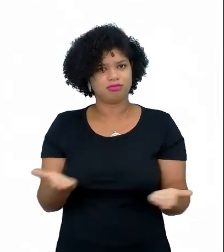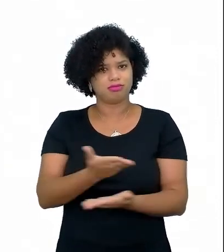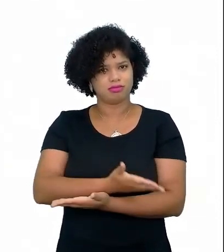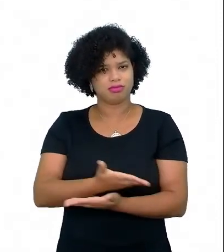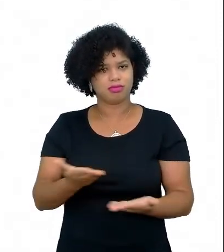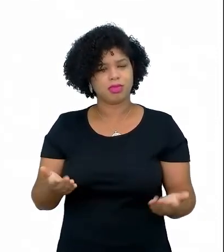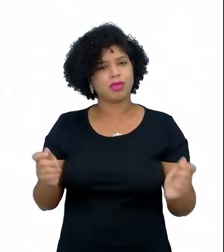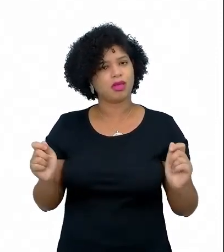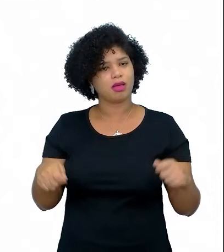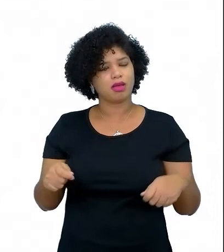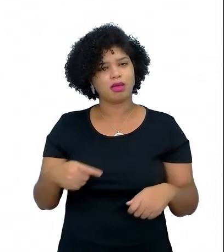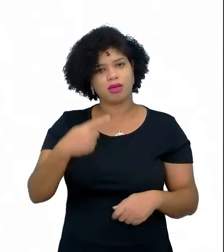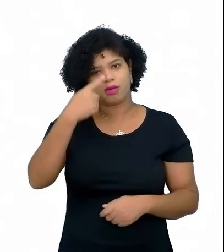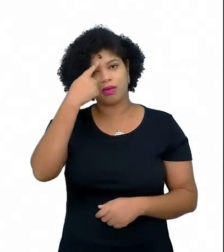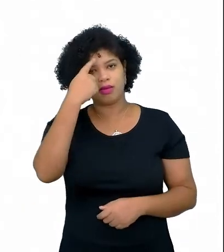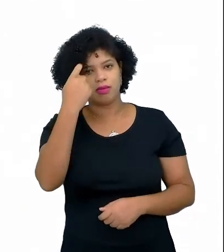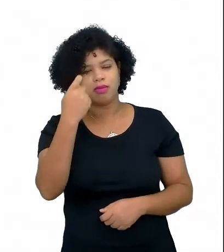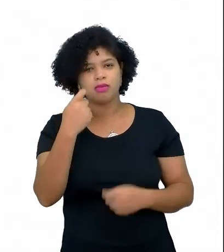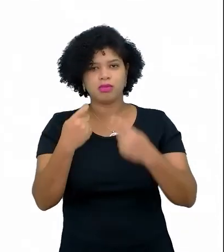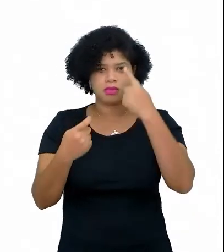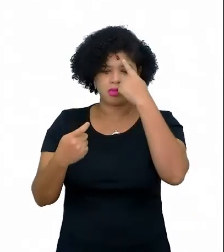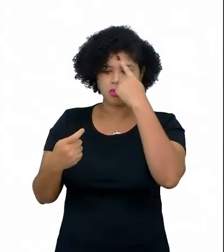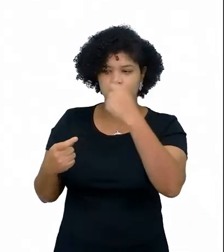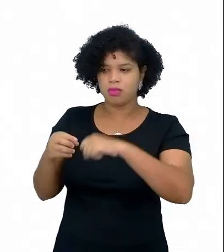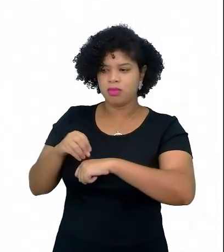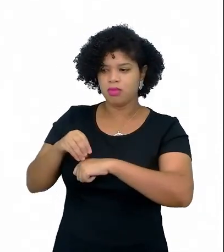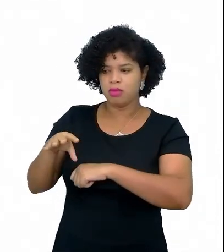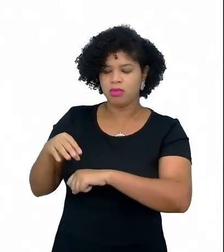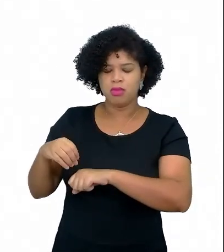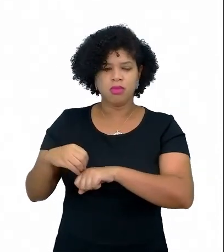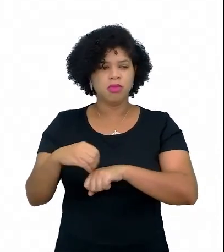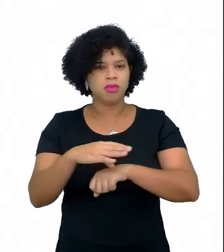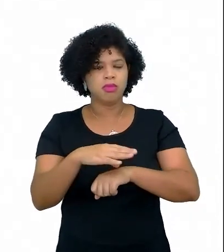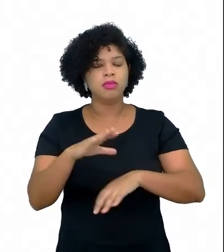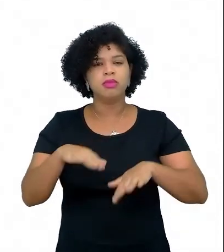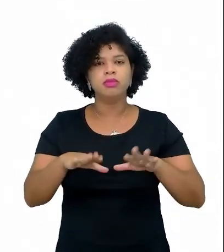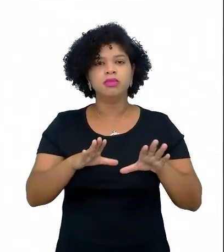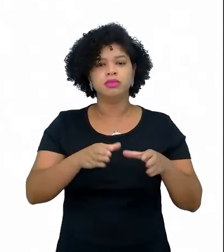outro, falar como... A gente sempre sugere que faça grupos, né?